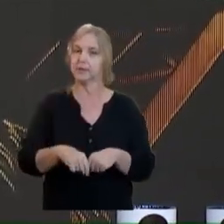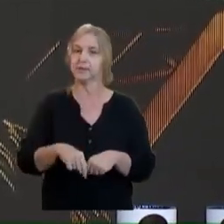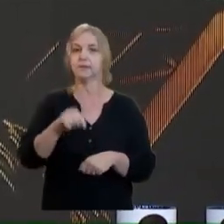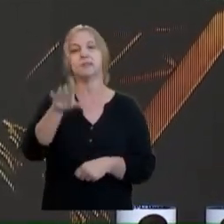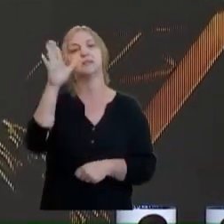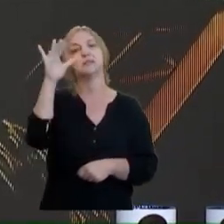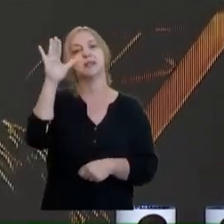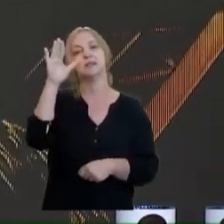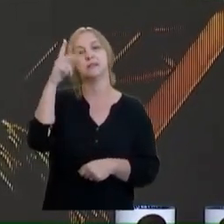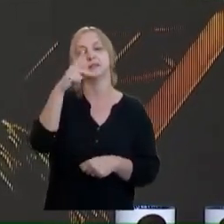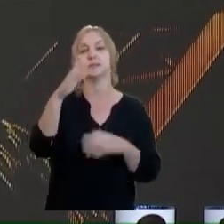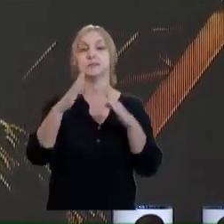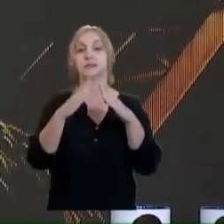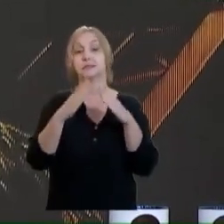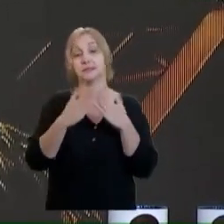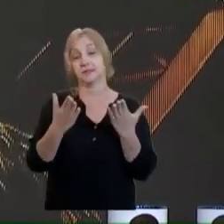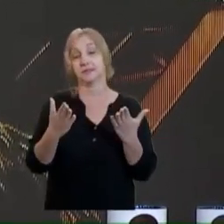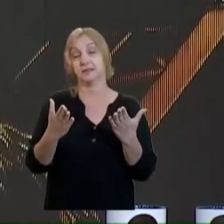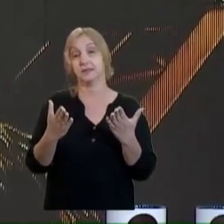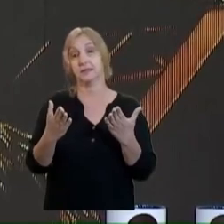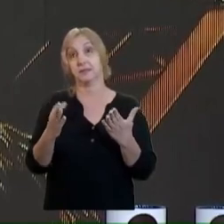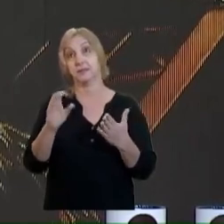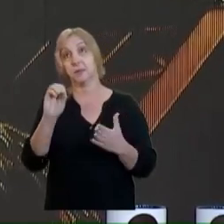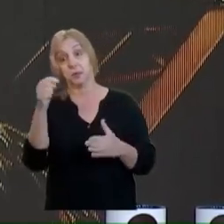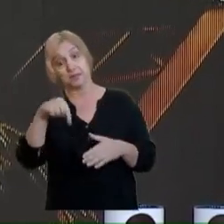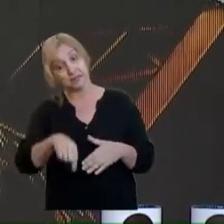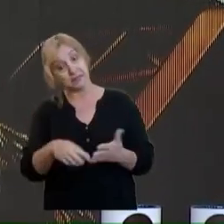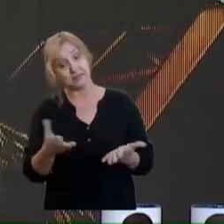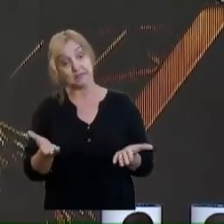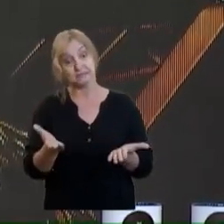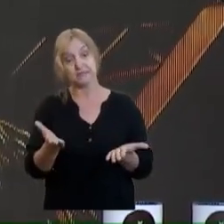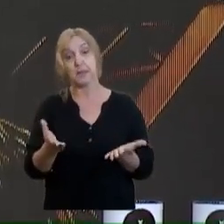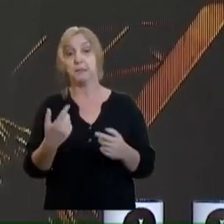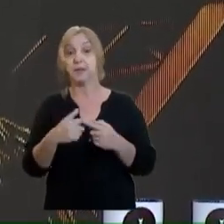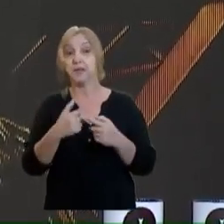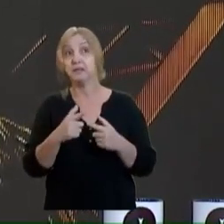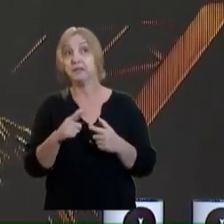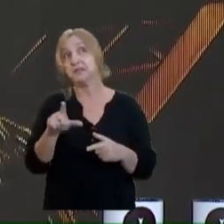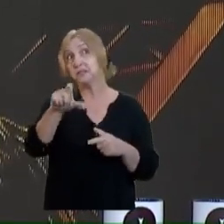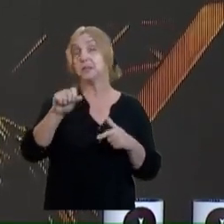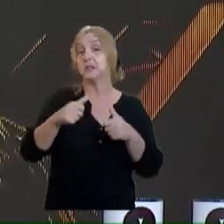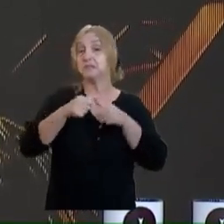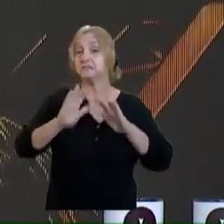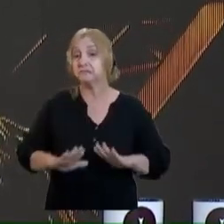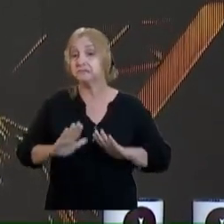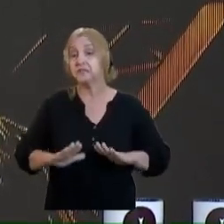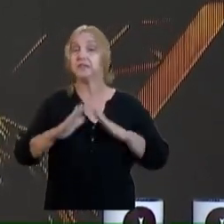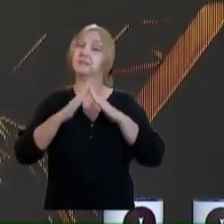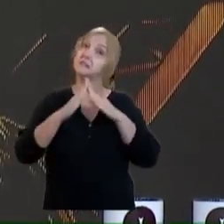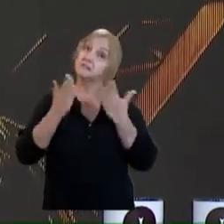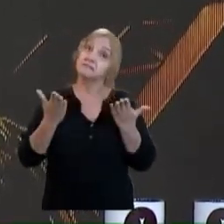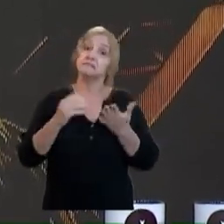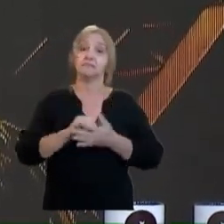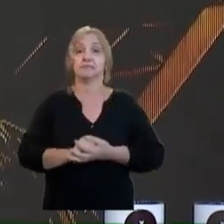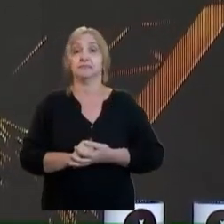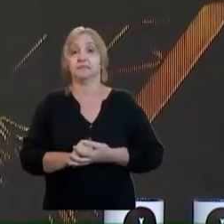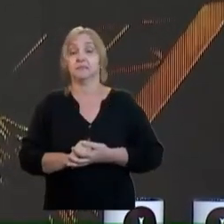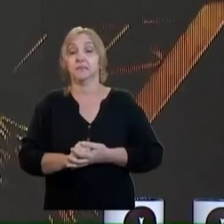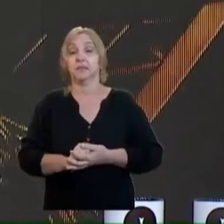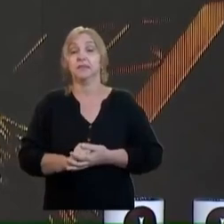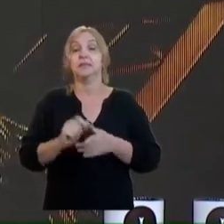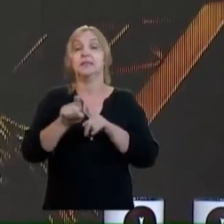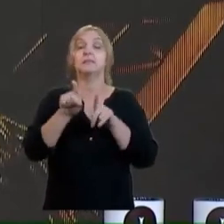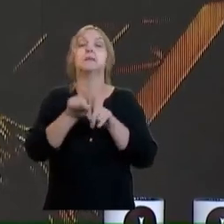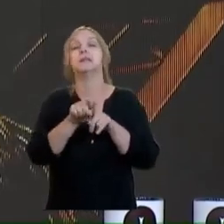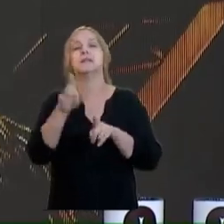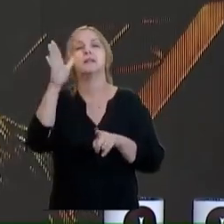nos assistindo na sua casa, ao invés de estar aqui, porque você escolheu ficar aí na sua casa. Ou você que está nos